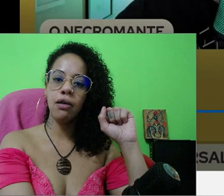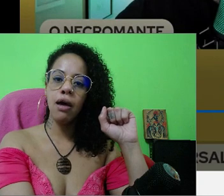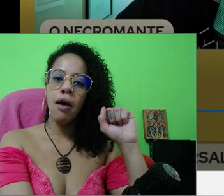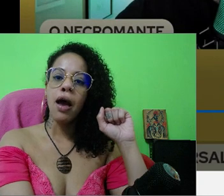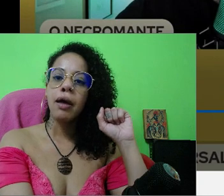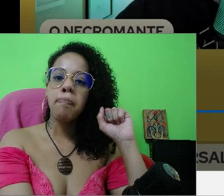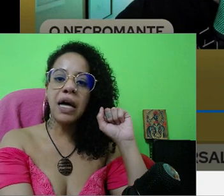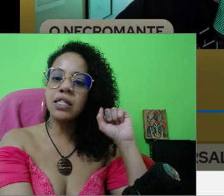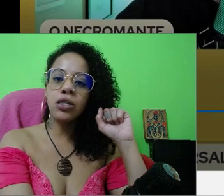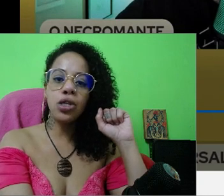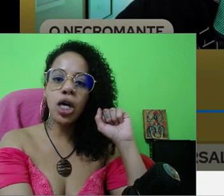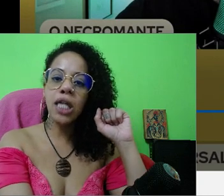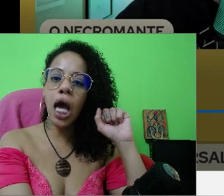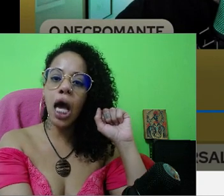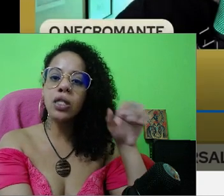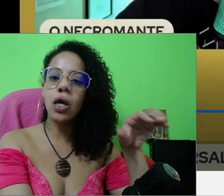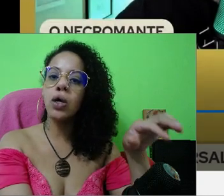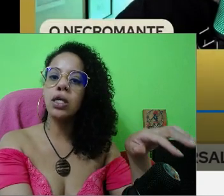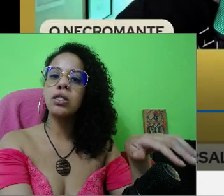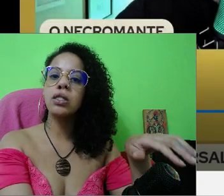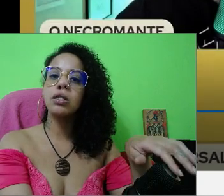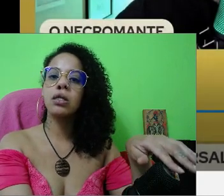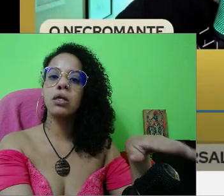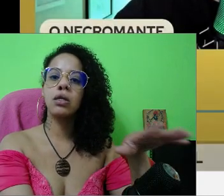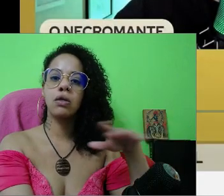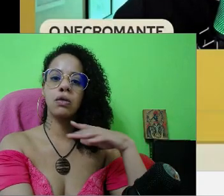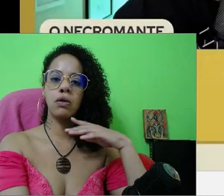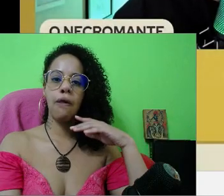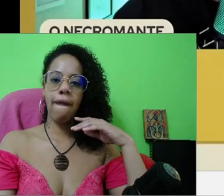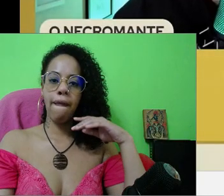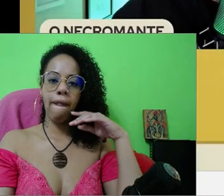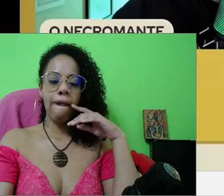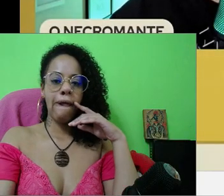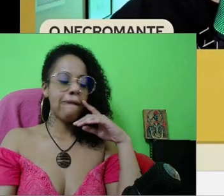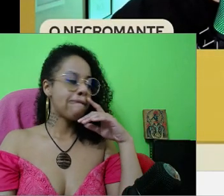esquerda faz entre nós guerras senhores